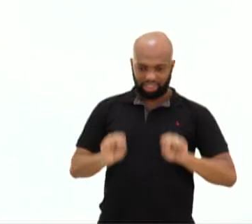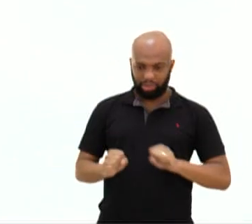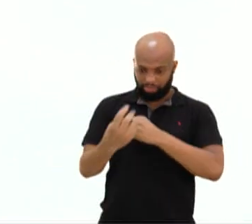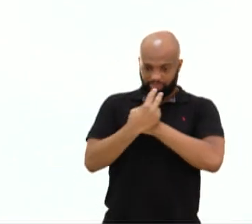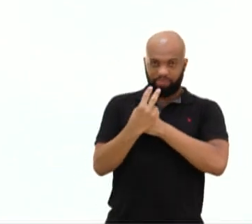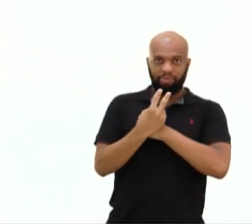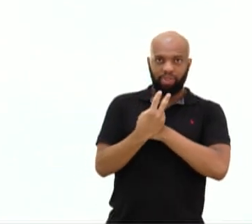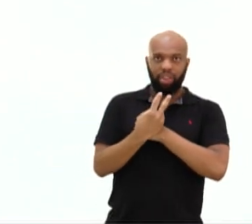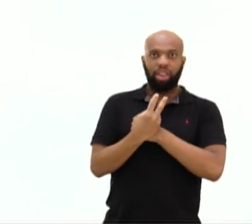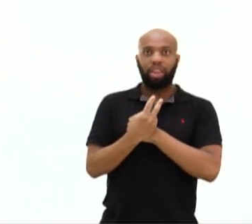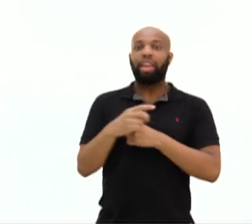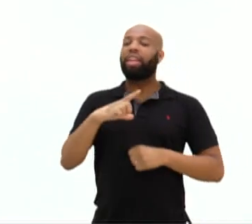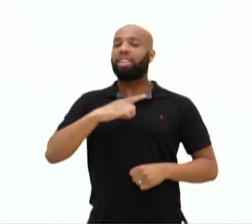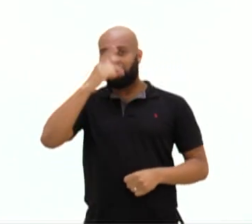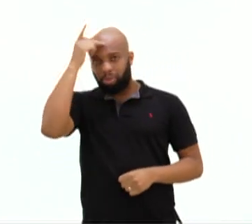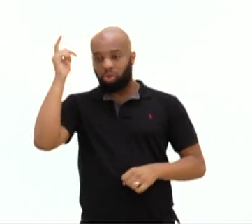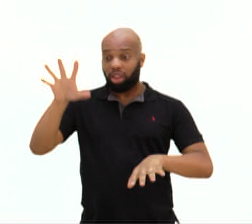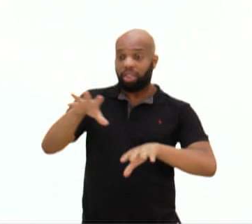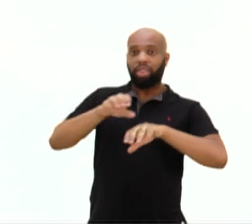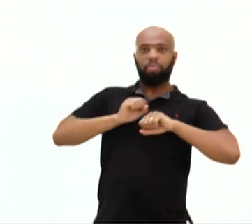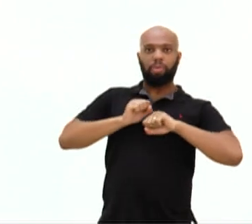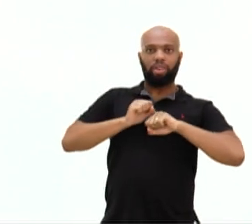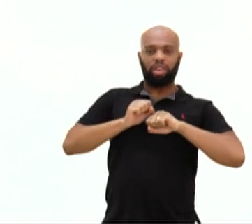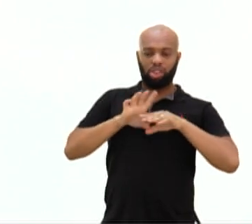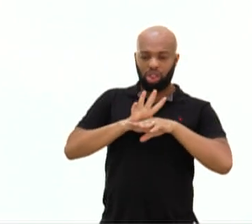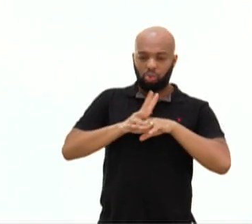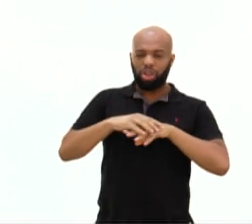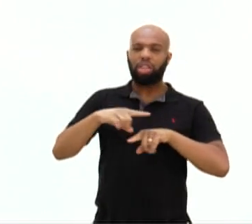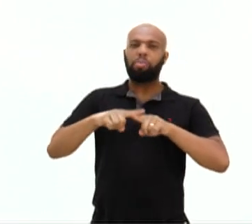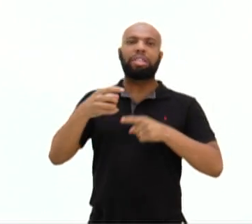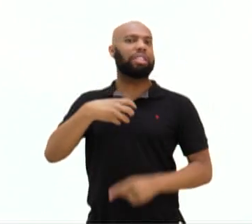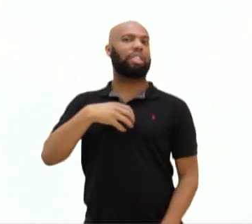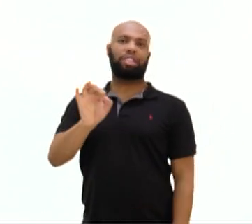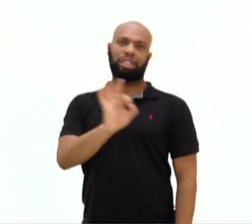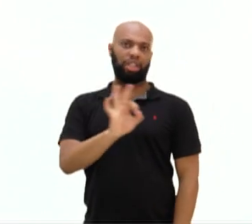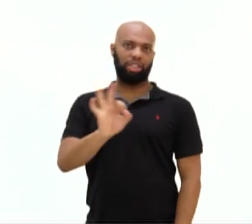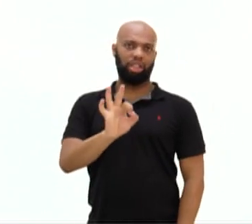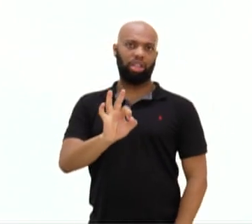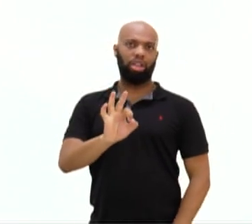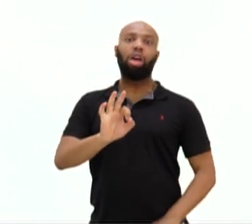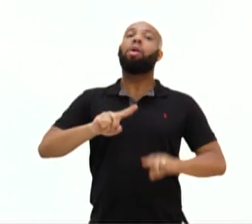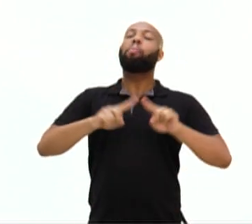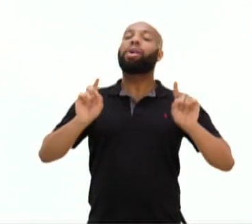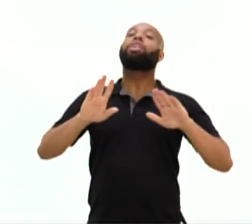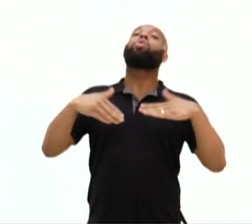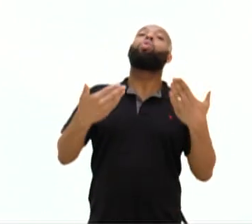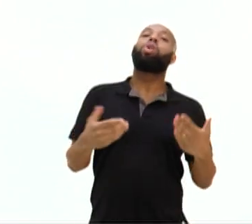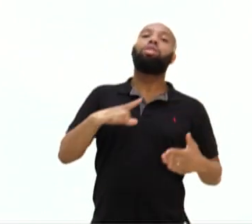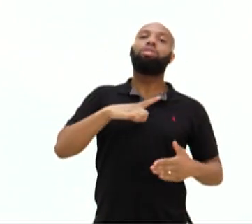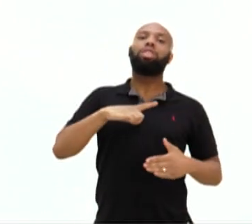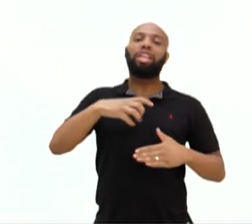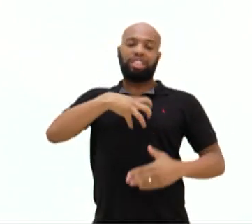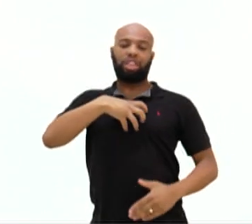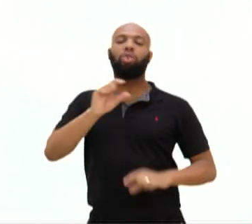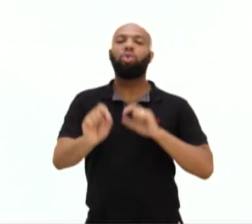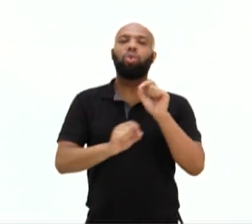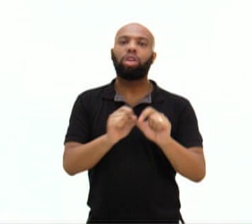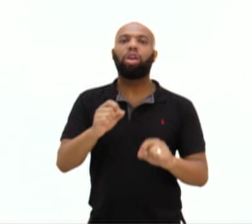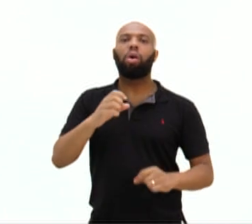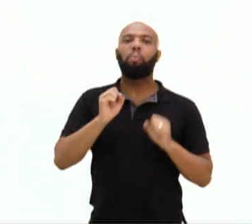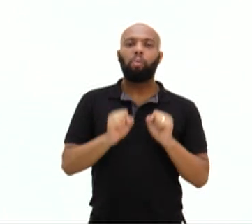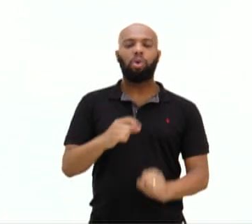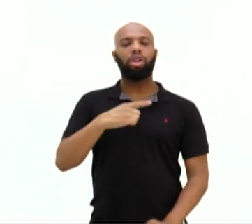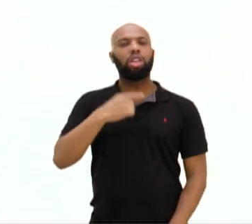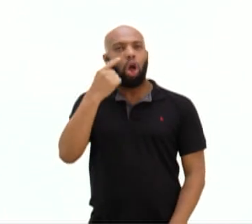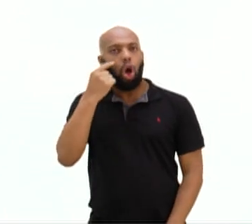pessoa pega a doença e nem sabe que pegou. Quando tem sintoma, quais podem ser? A pessoa pode apresentar olhos